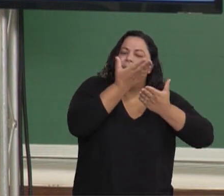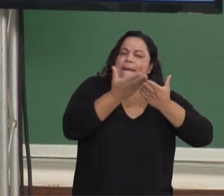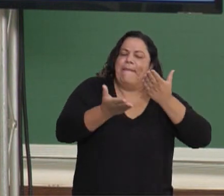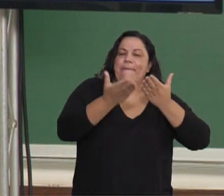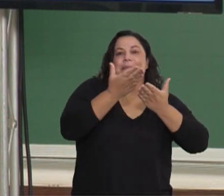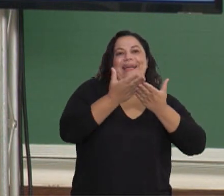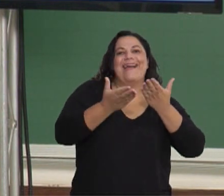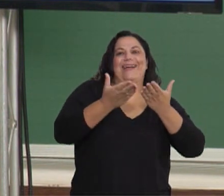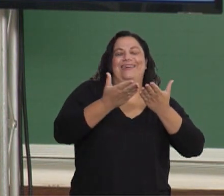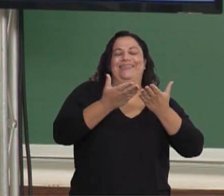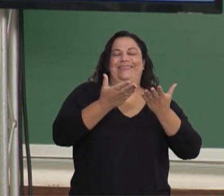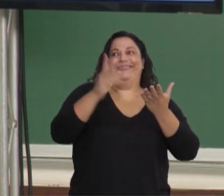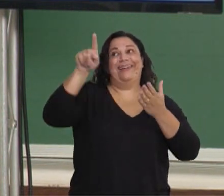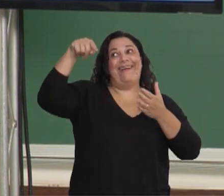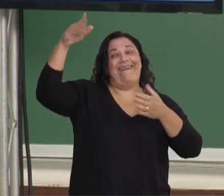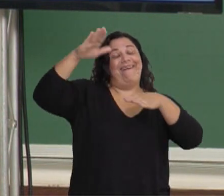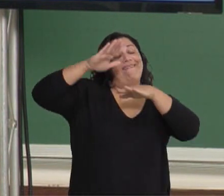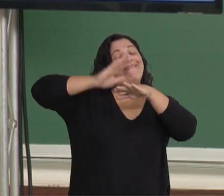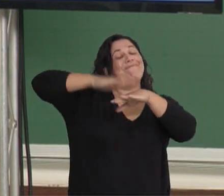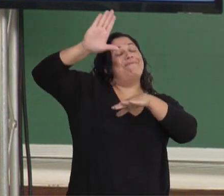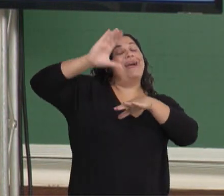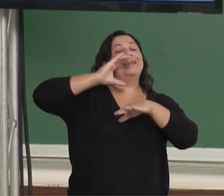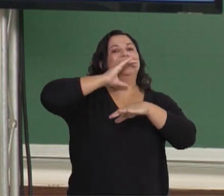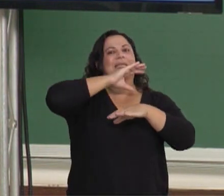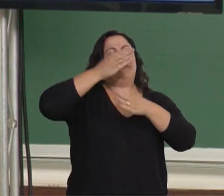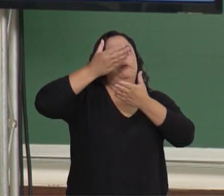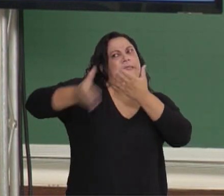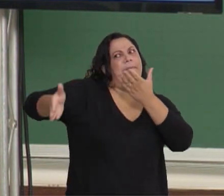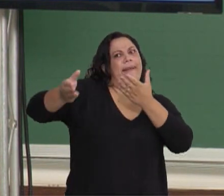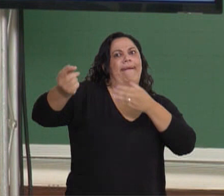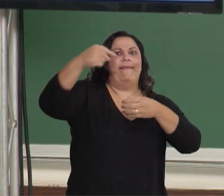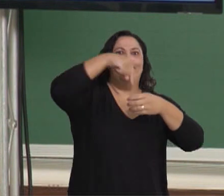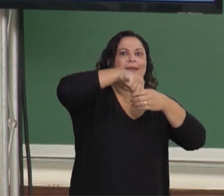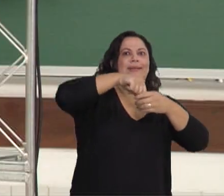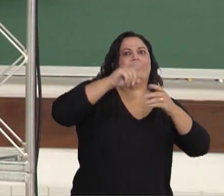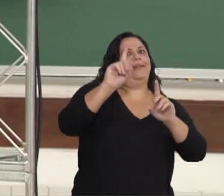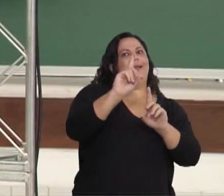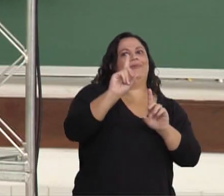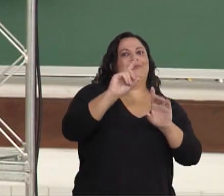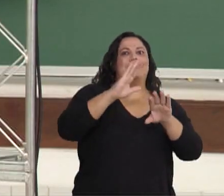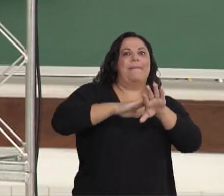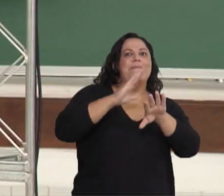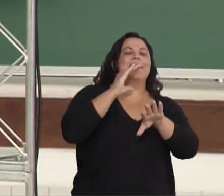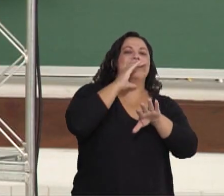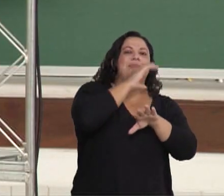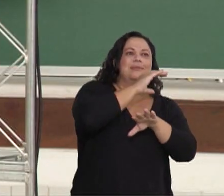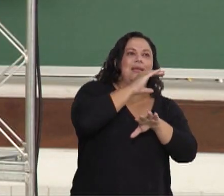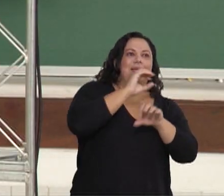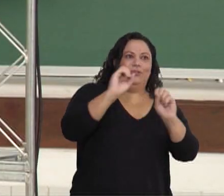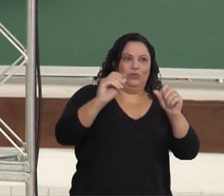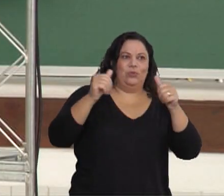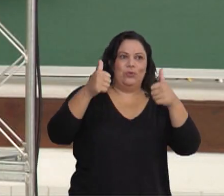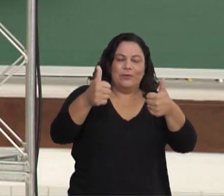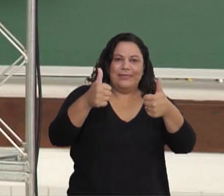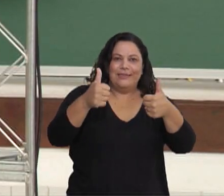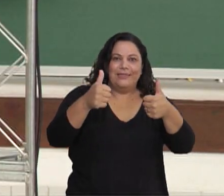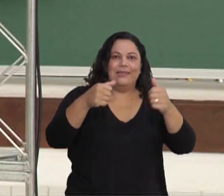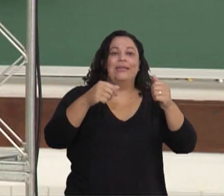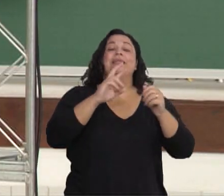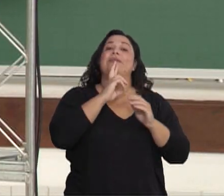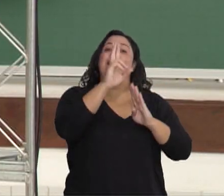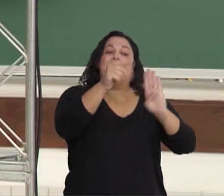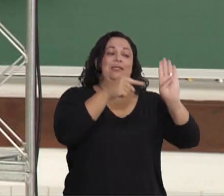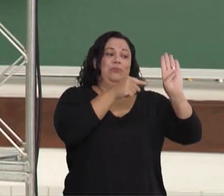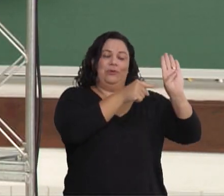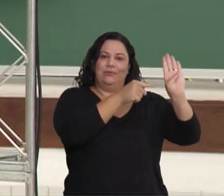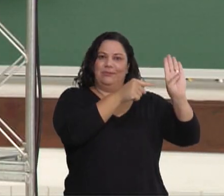até um pouco mais agradável, ok? Então esse é o contexto que temos ali nessa questão, ok? Então, na nossa tela novamente, vamos para a nossa